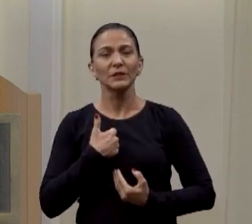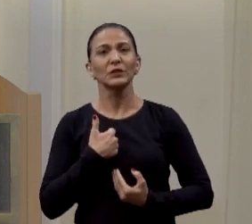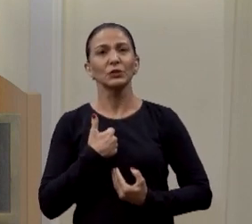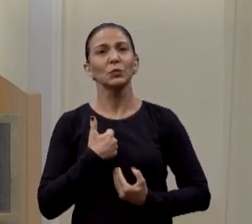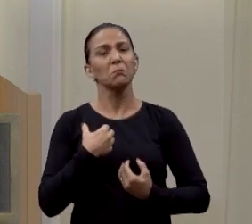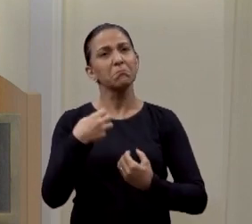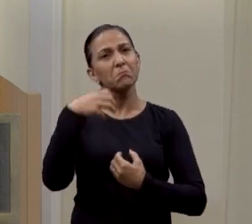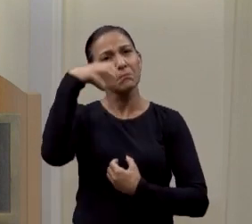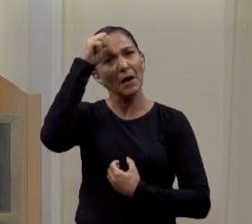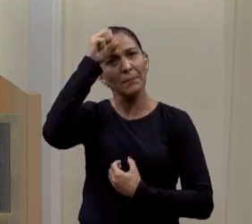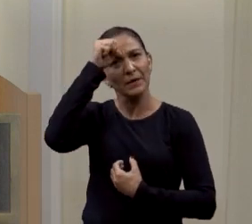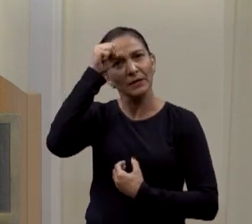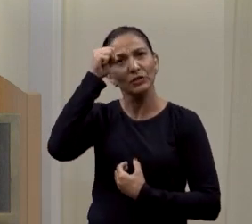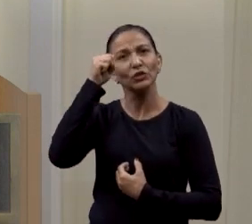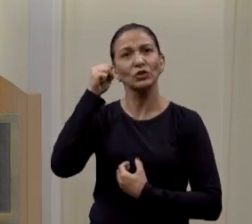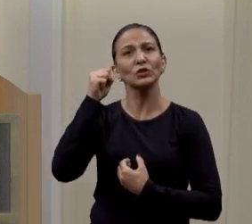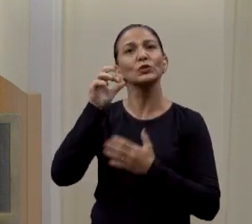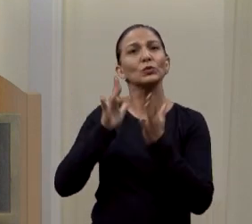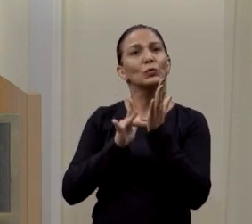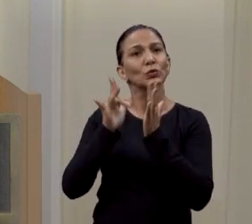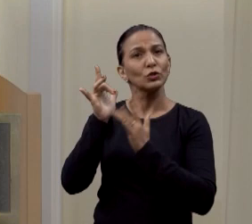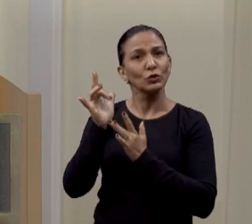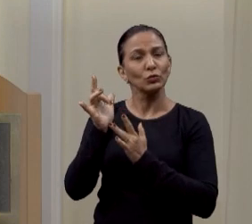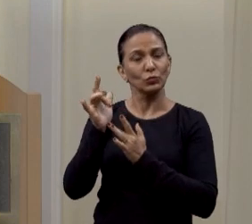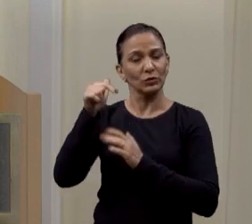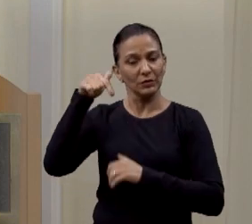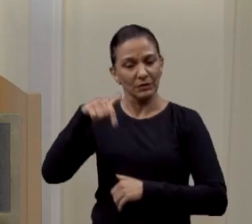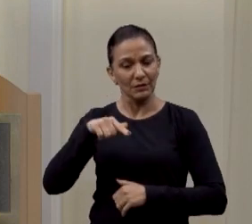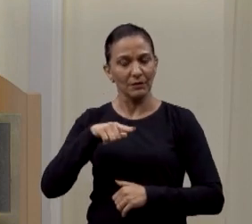lições deixadas por Jesus na sua passagem terrena.